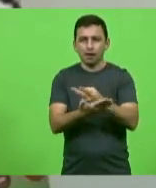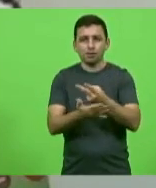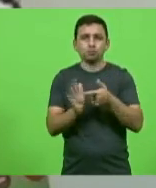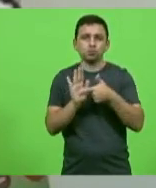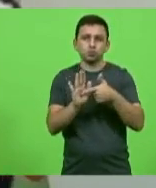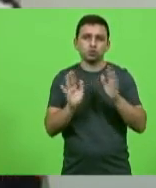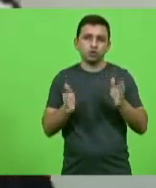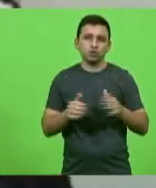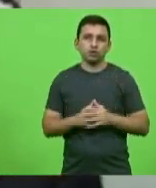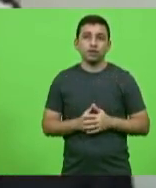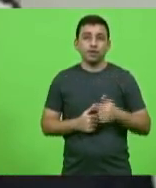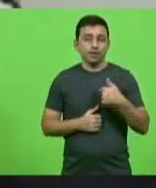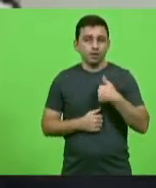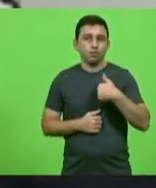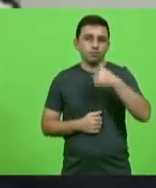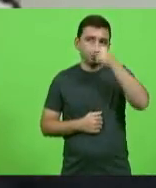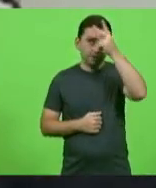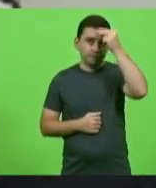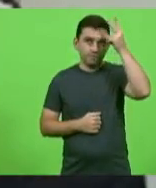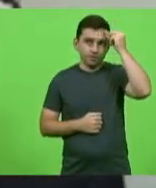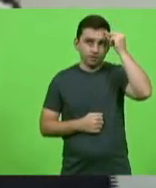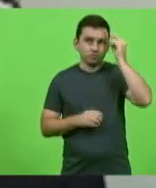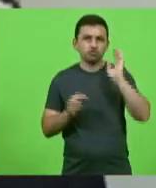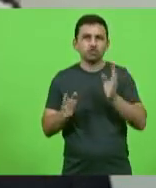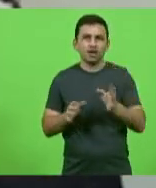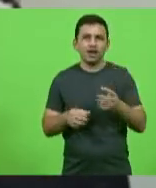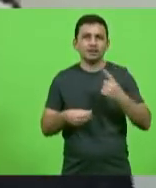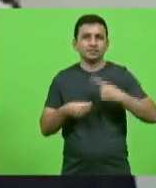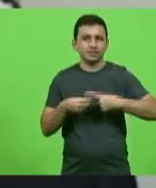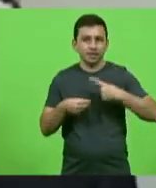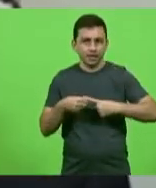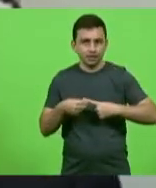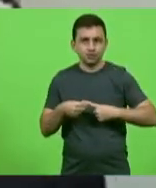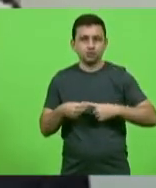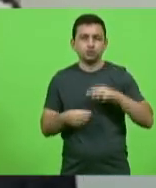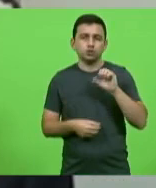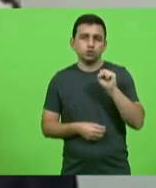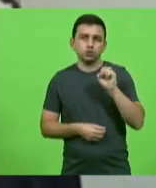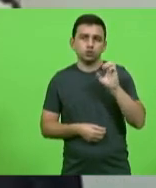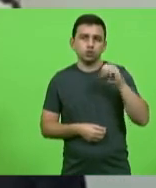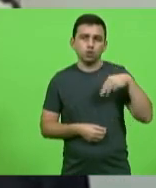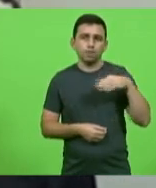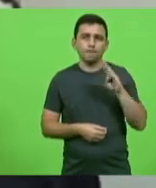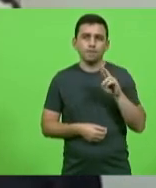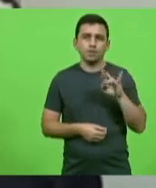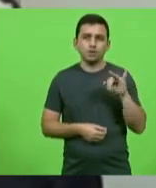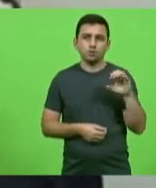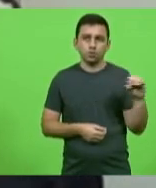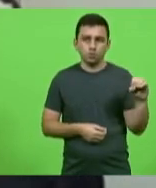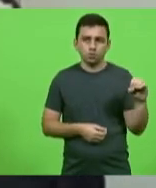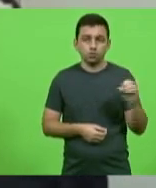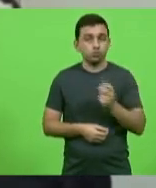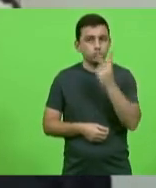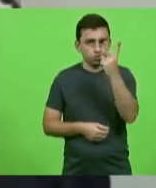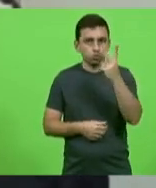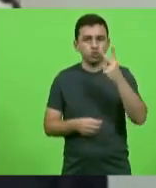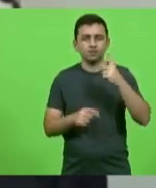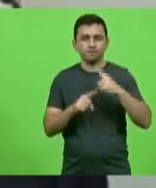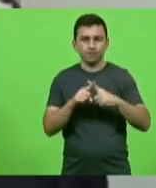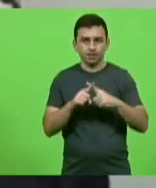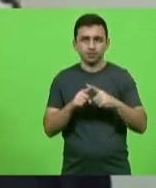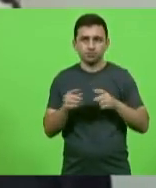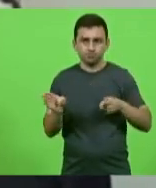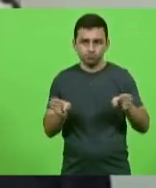Eu já fui prefeito da com muita honra da minha cidade de Sombrio por dois mandatos e